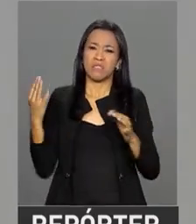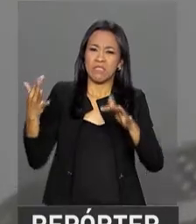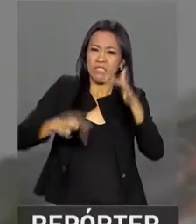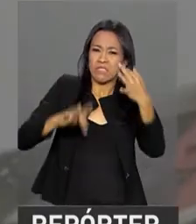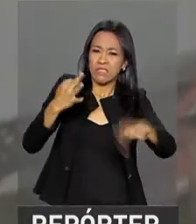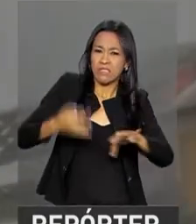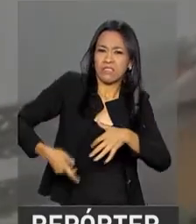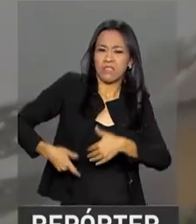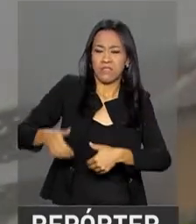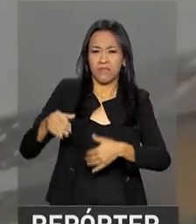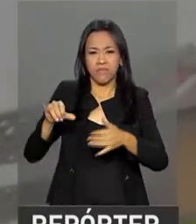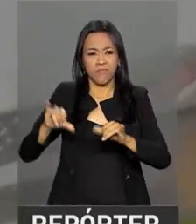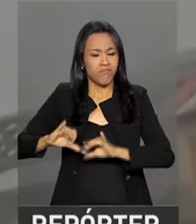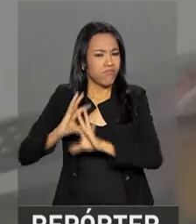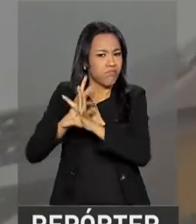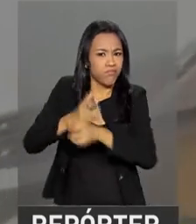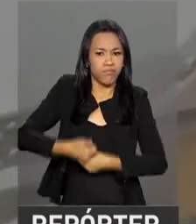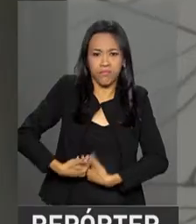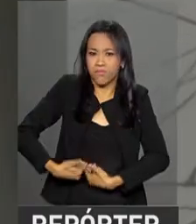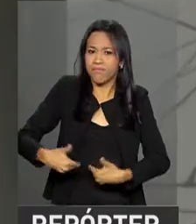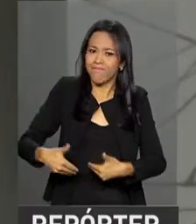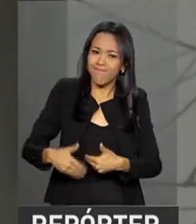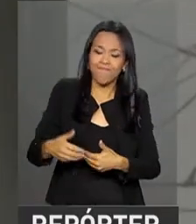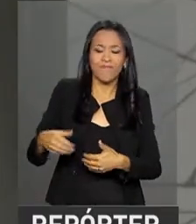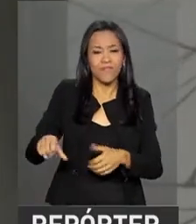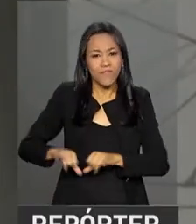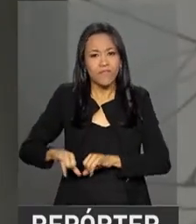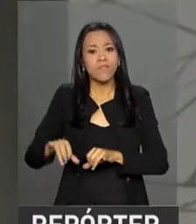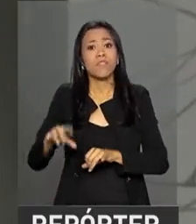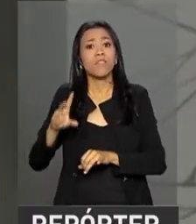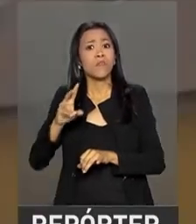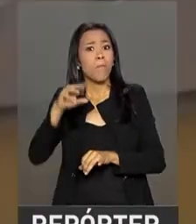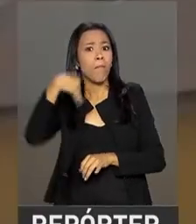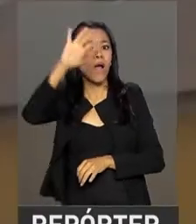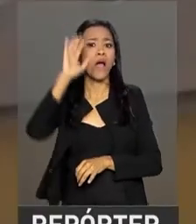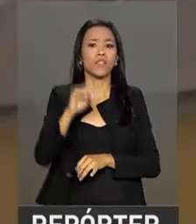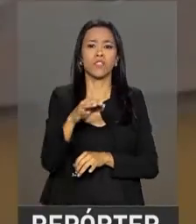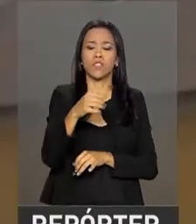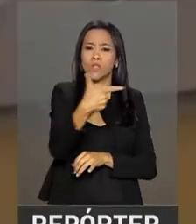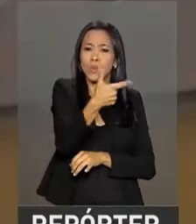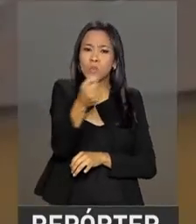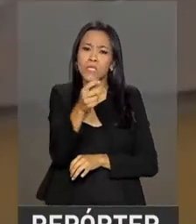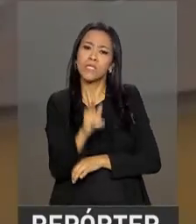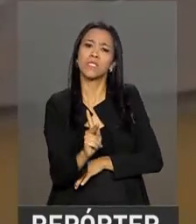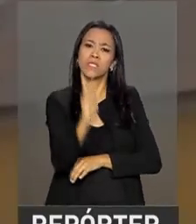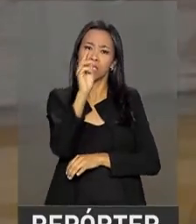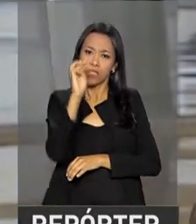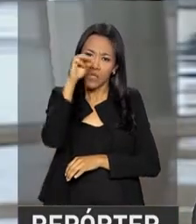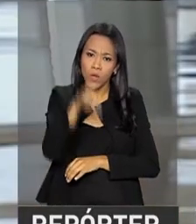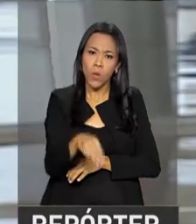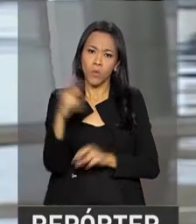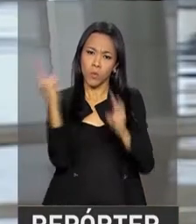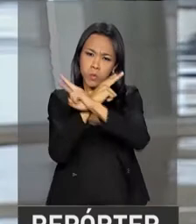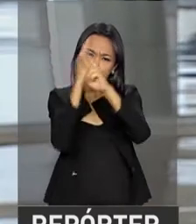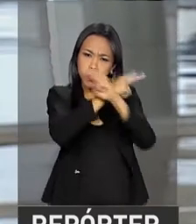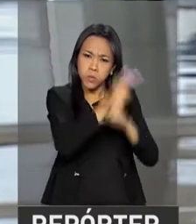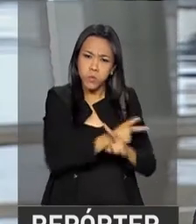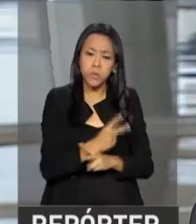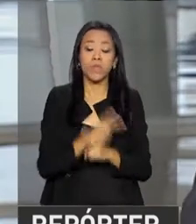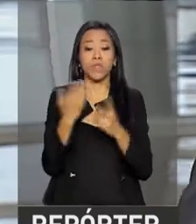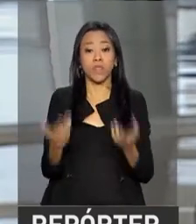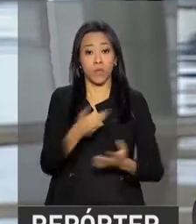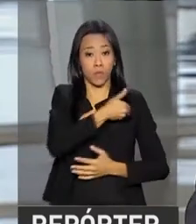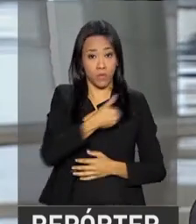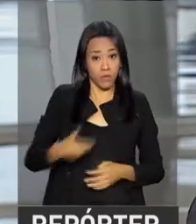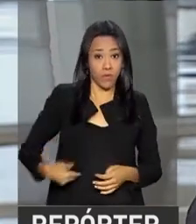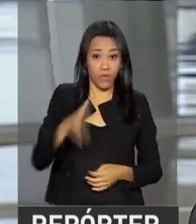por onde passou aí, com ventos que chegaram a mais de 200 quilômetros por hora. O governo federal, o governo brasileiro, identificou aí